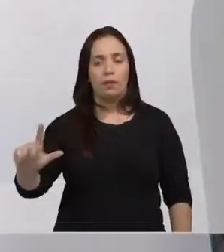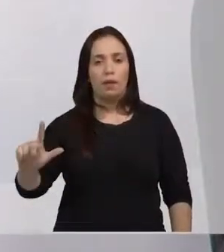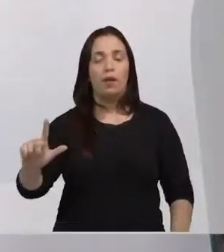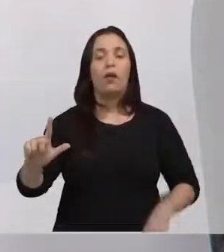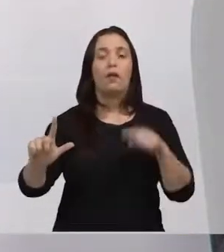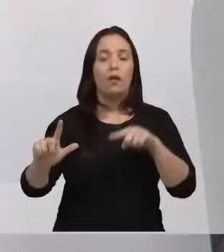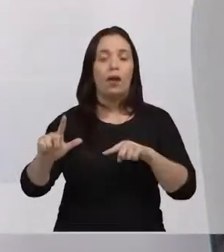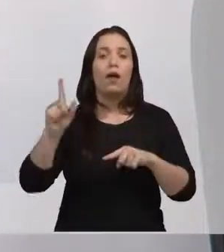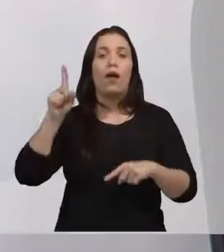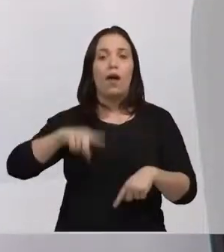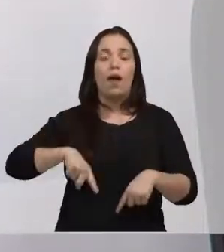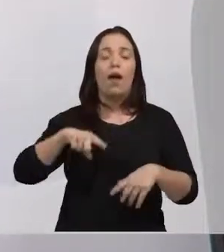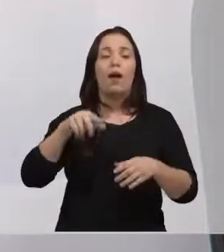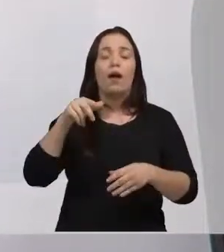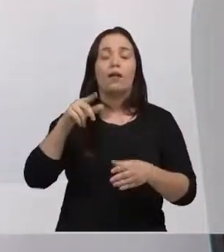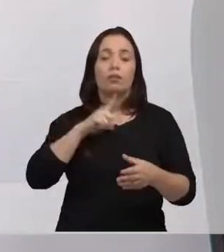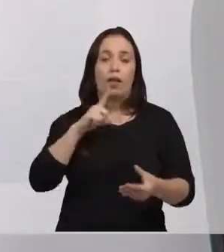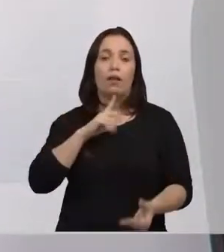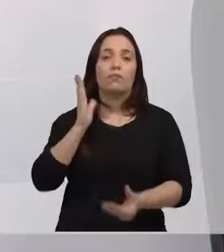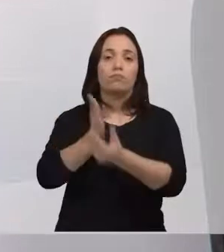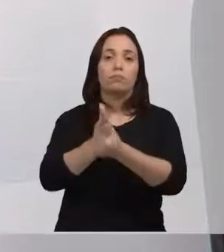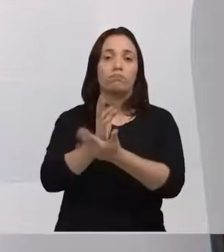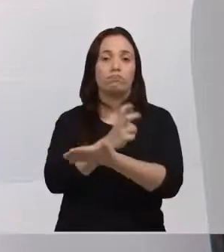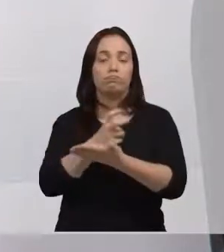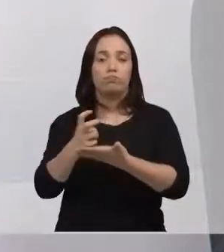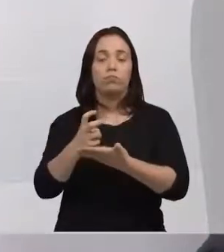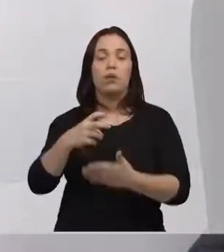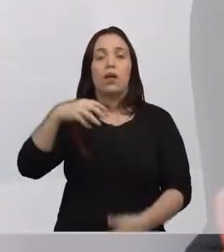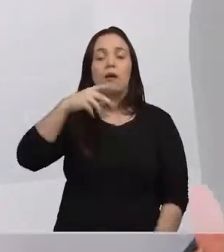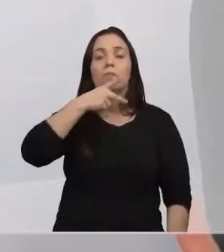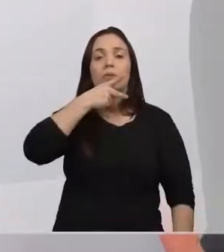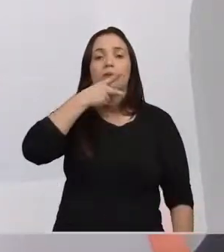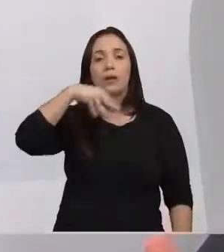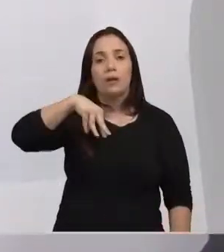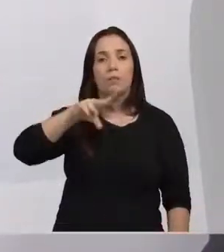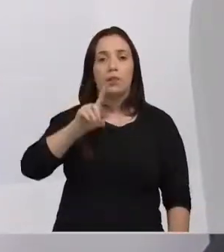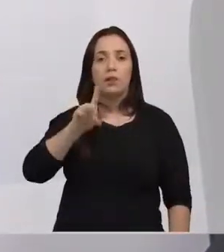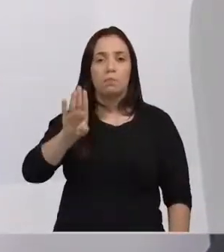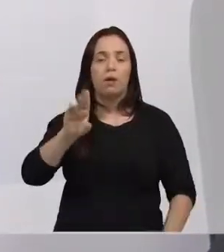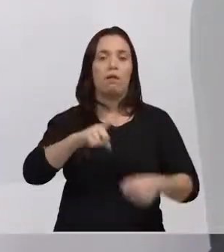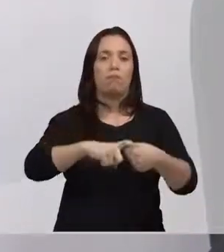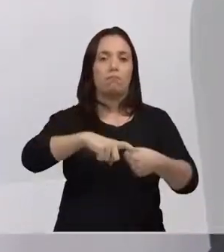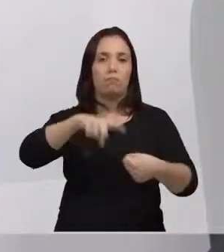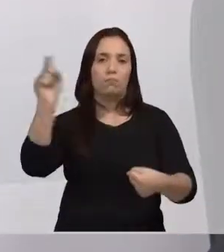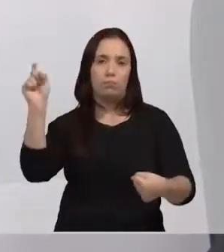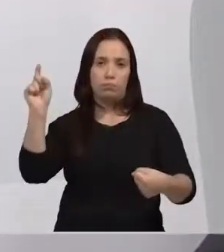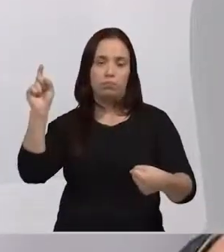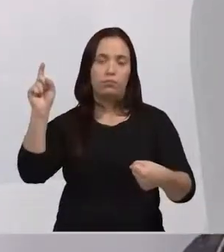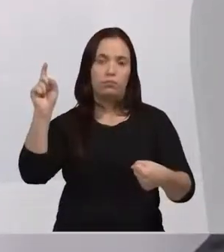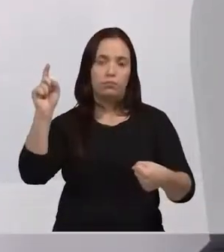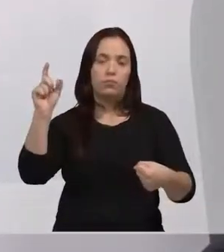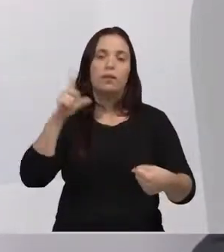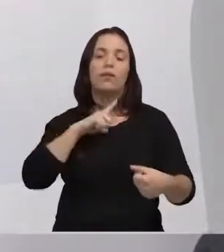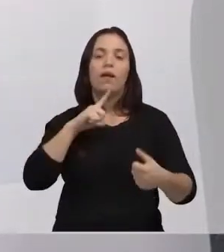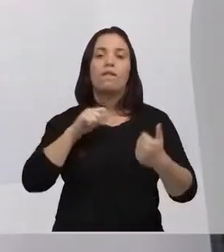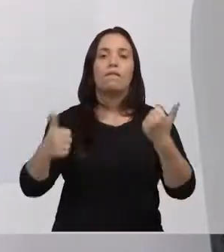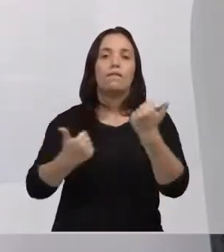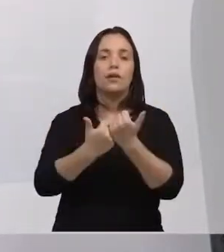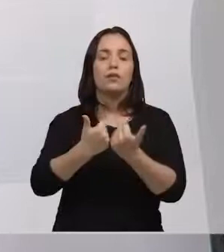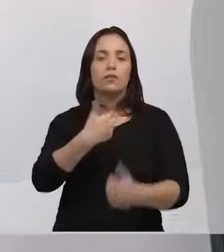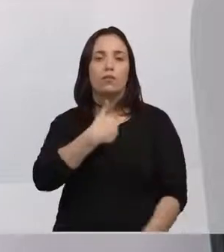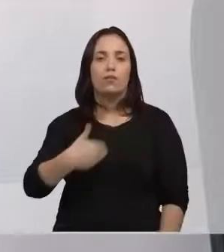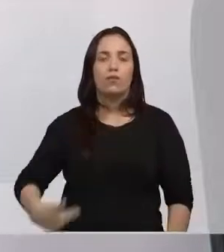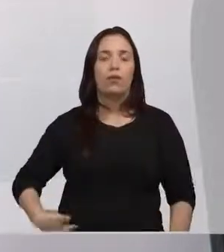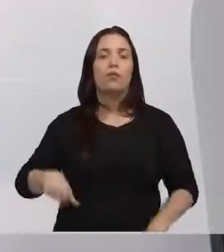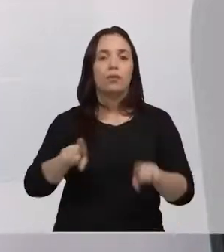processo de impeachment contra ele. O MDB abandonou a base governista, que tem um vice-governador e o presidente